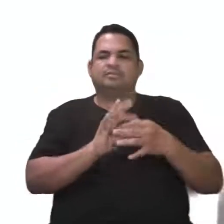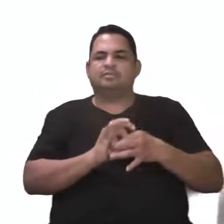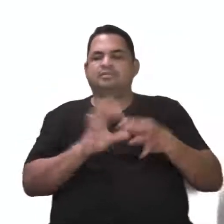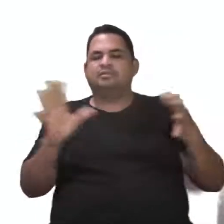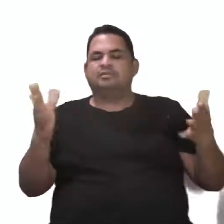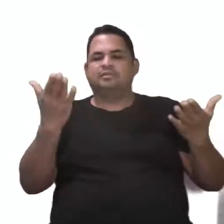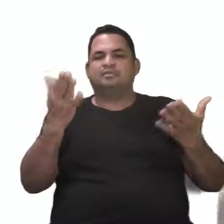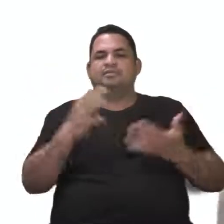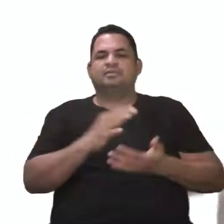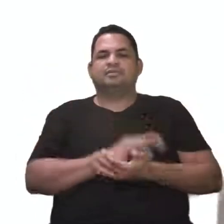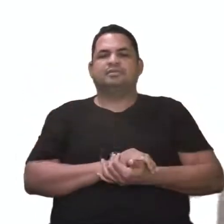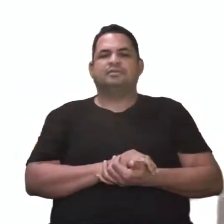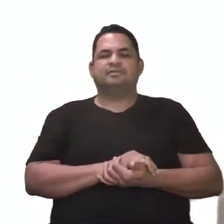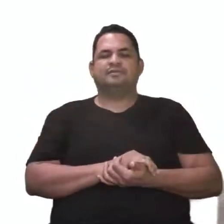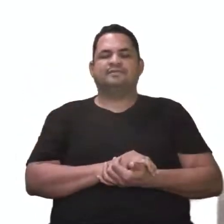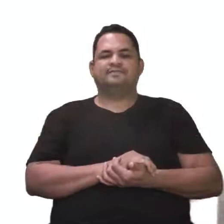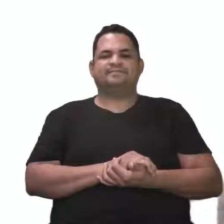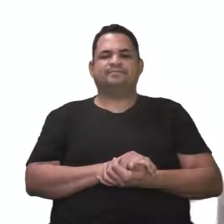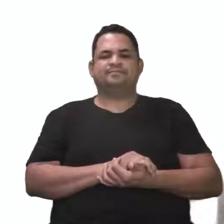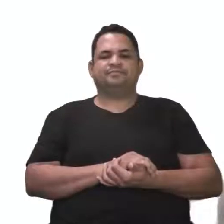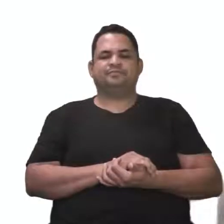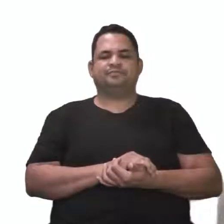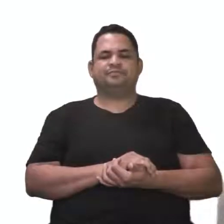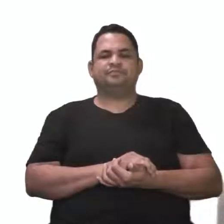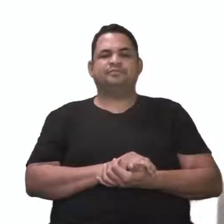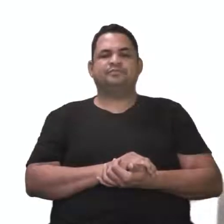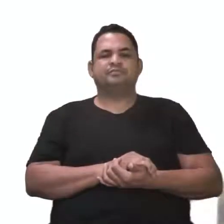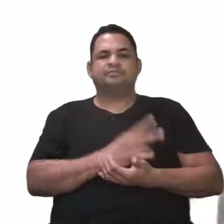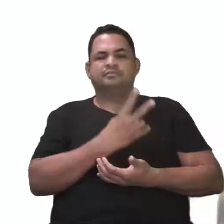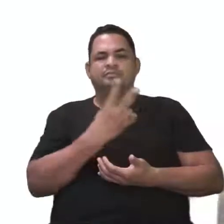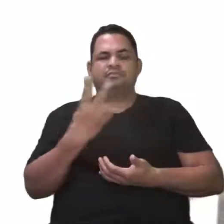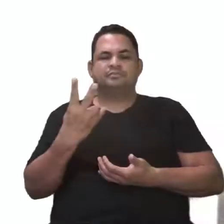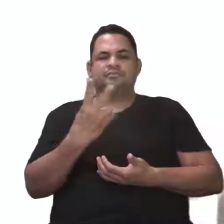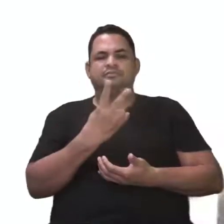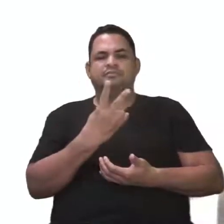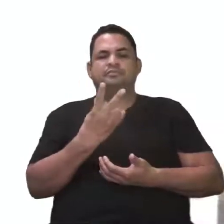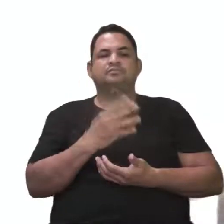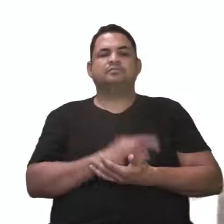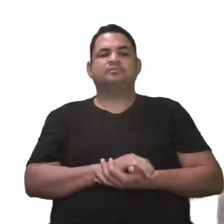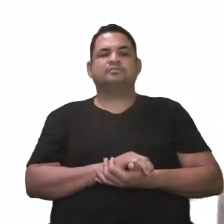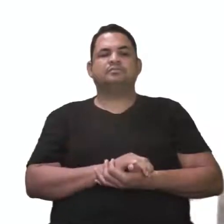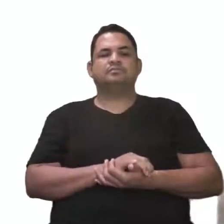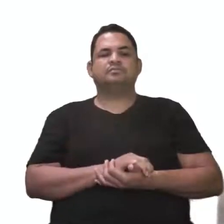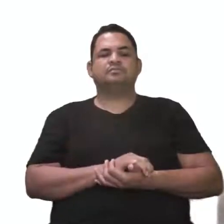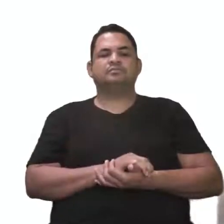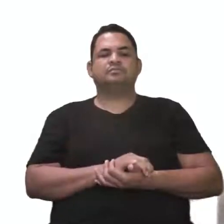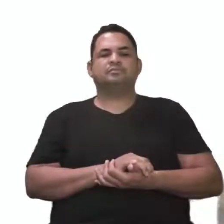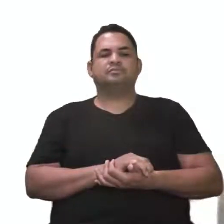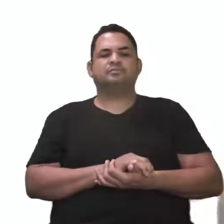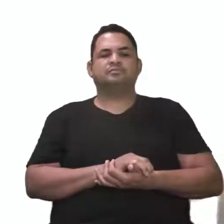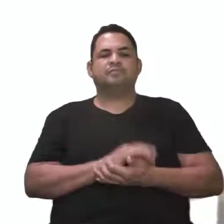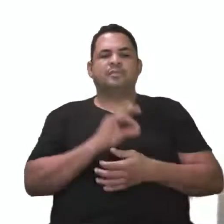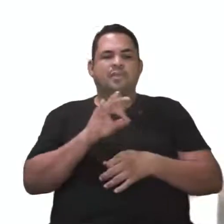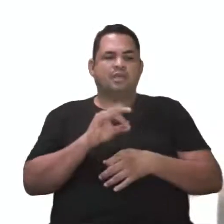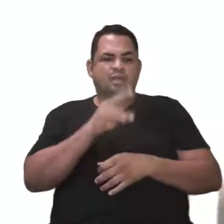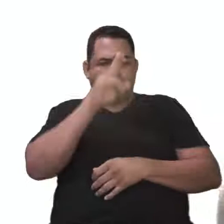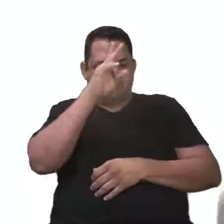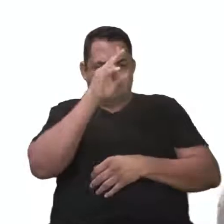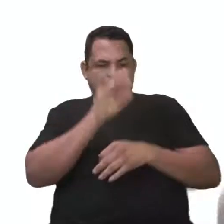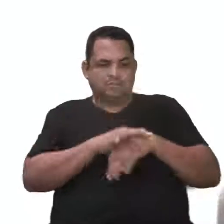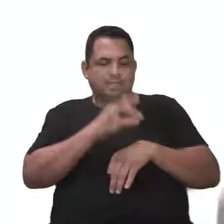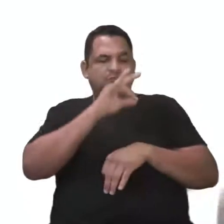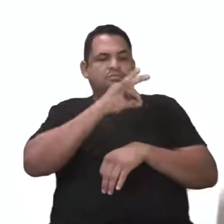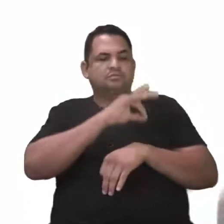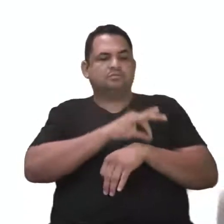tá? Esses dois animais, eles estão fazendo o quê? No caso, a mosquinha tá sentada, né? Tá